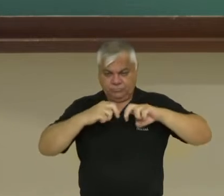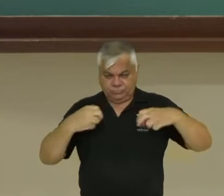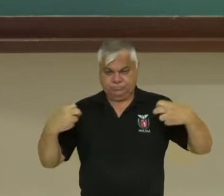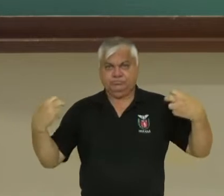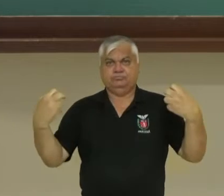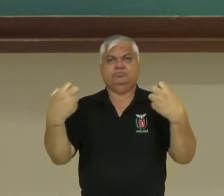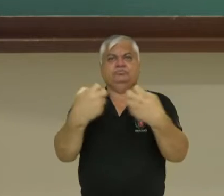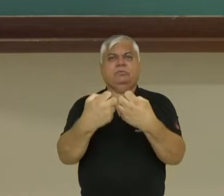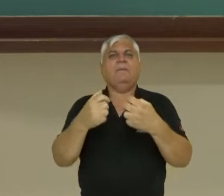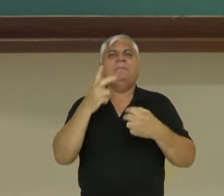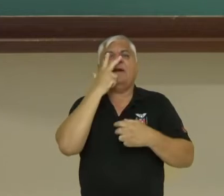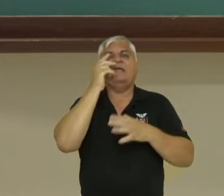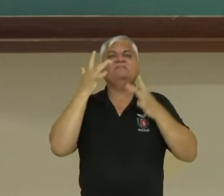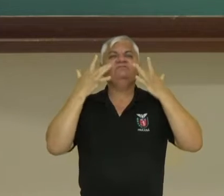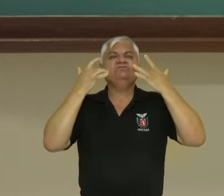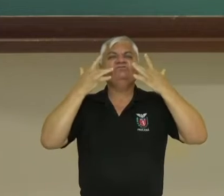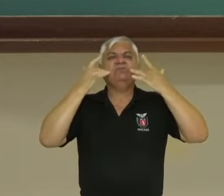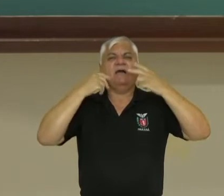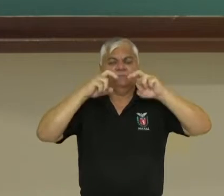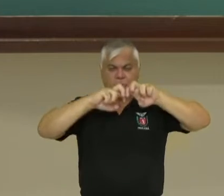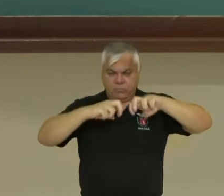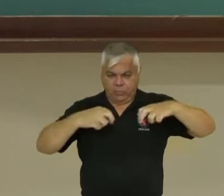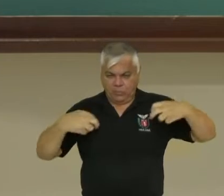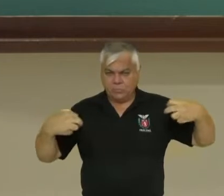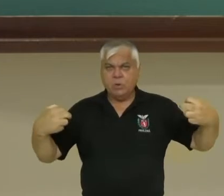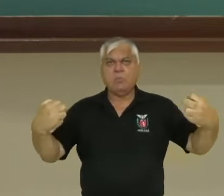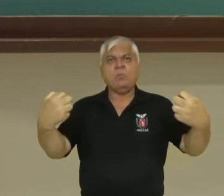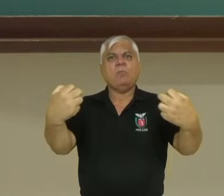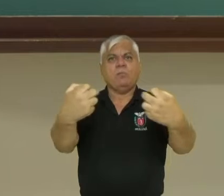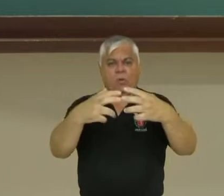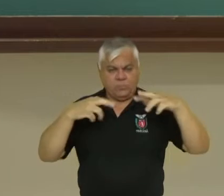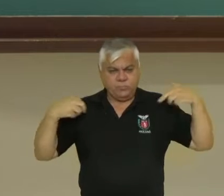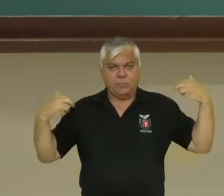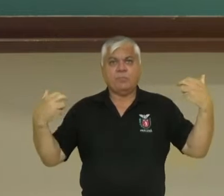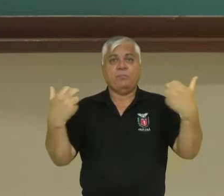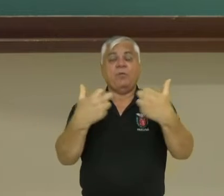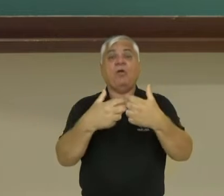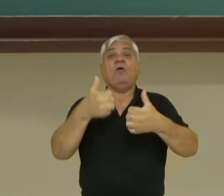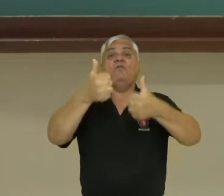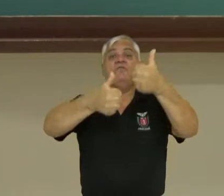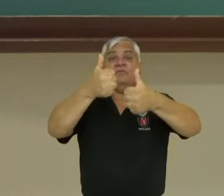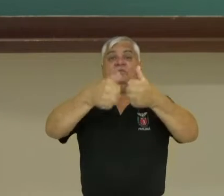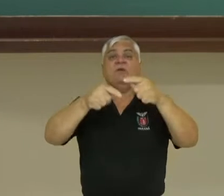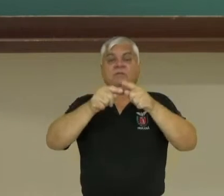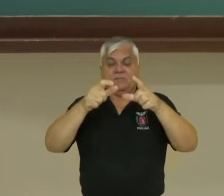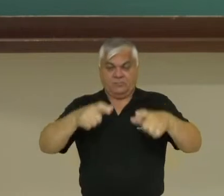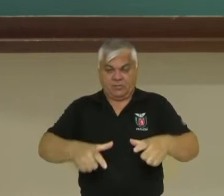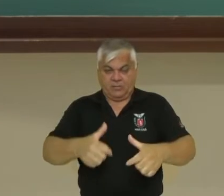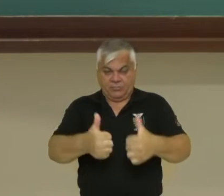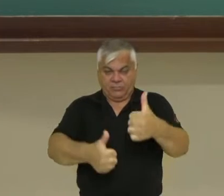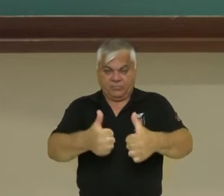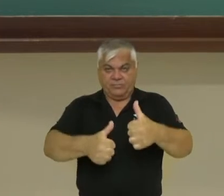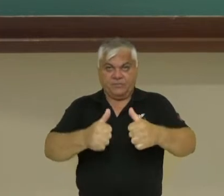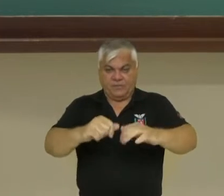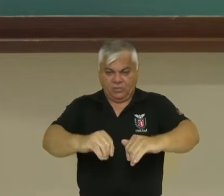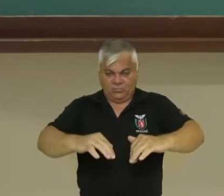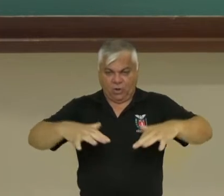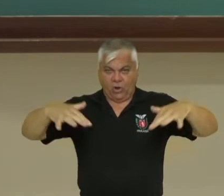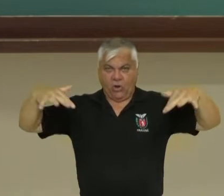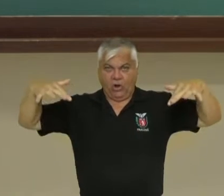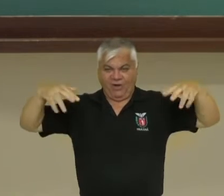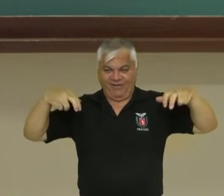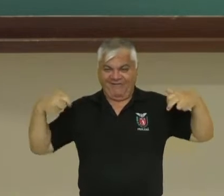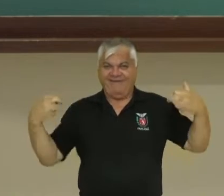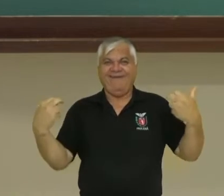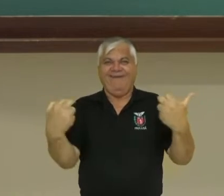de arena, tá? Então, num estádio de futebol, o que acontece? O campo está no meio e a plateia ao redor,